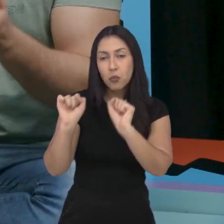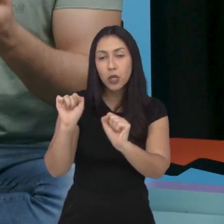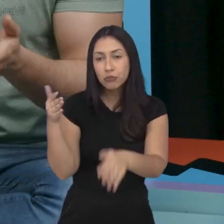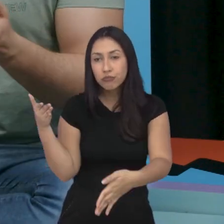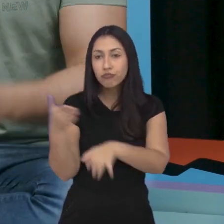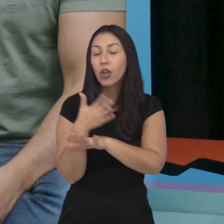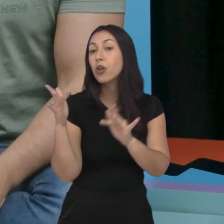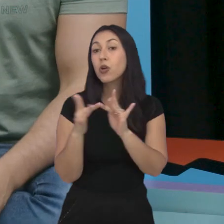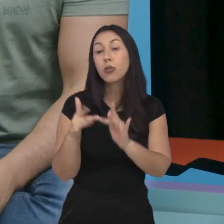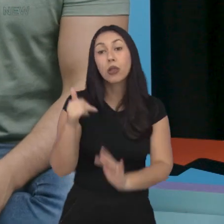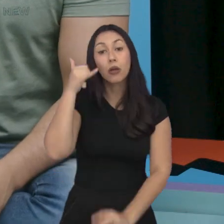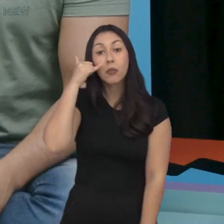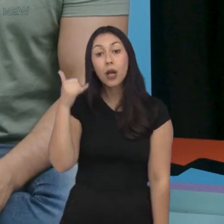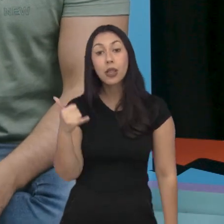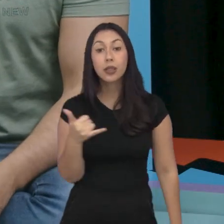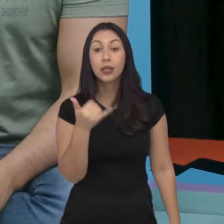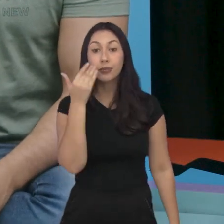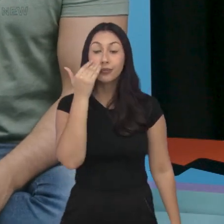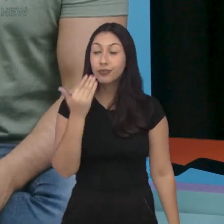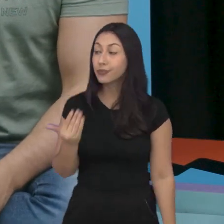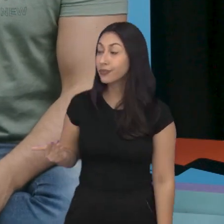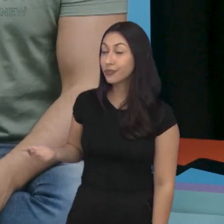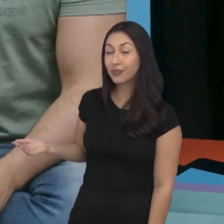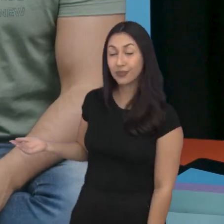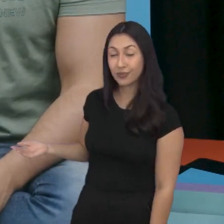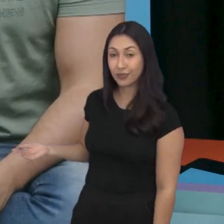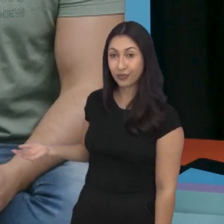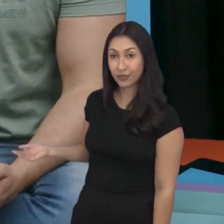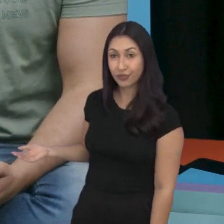cidade, pode entrar em contato pelo telefone